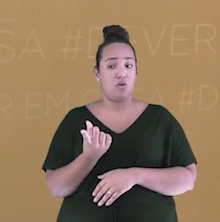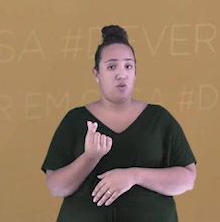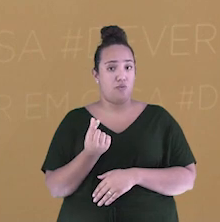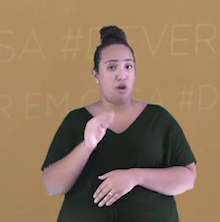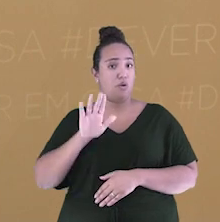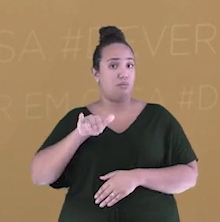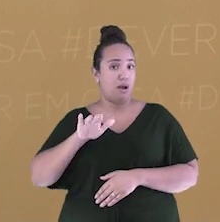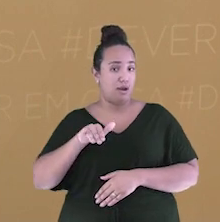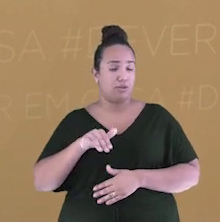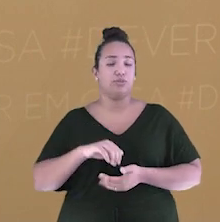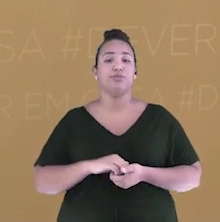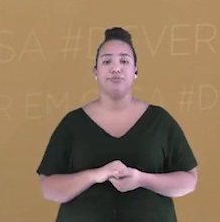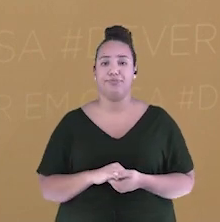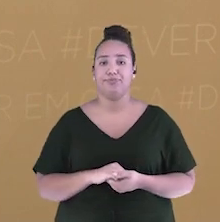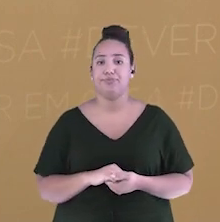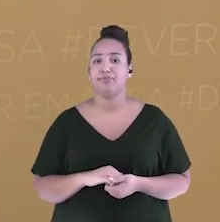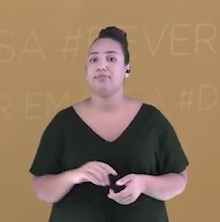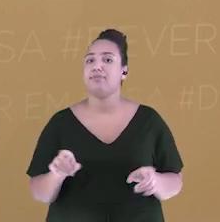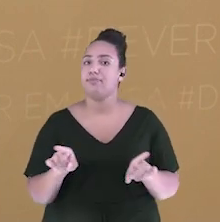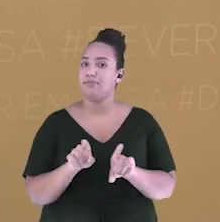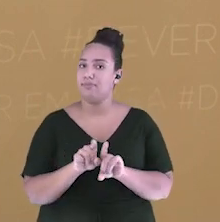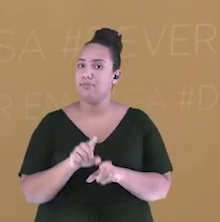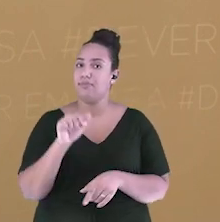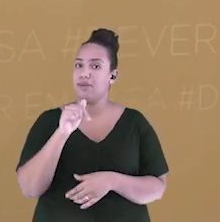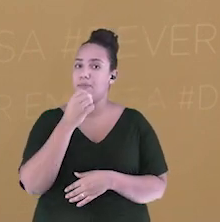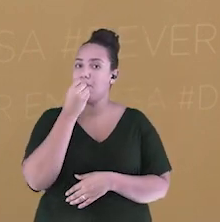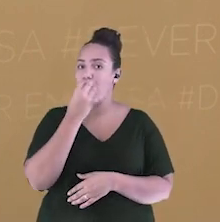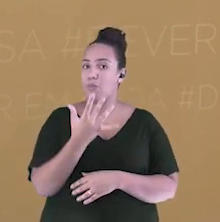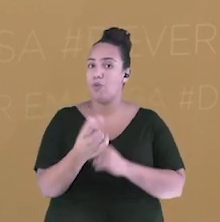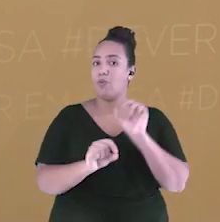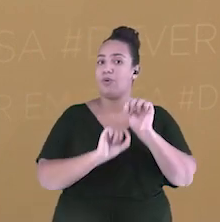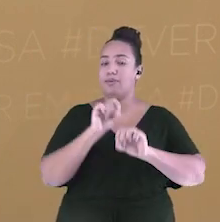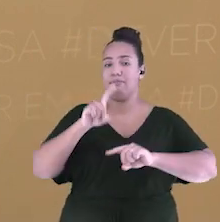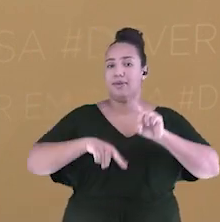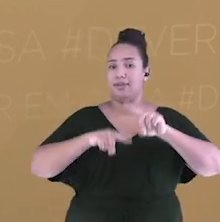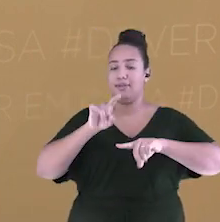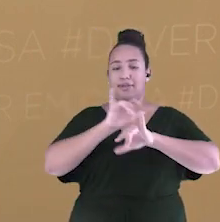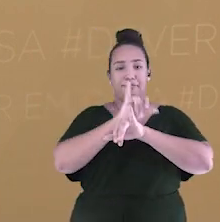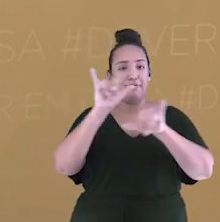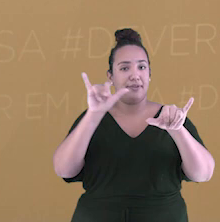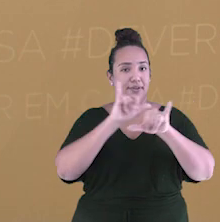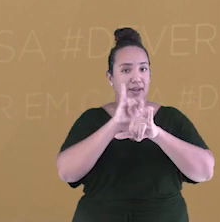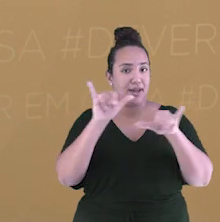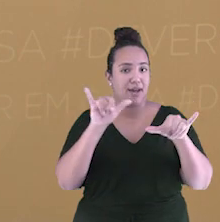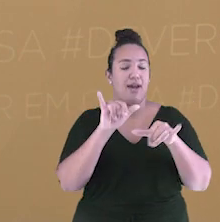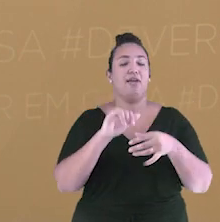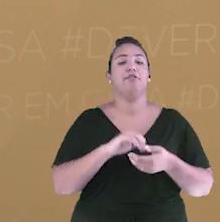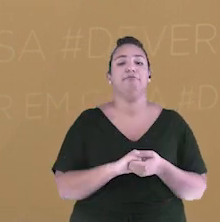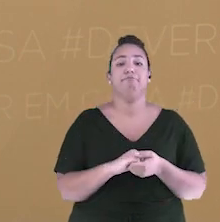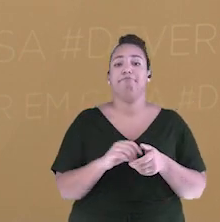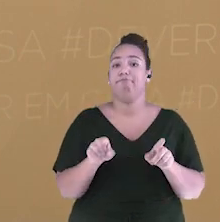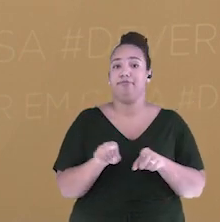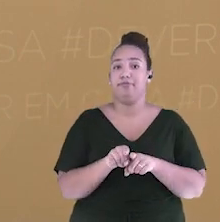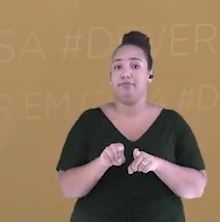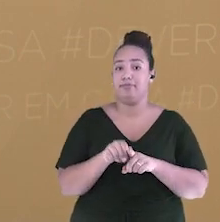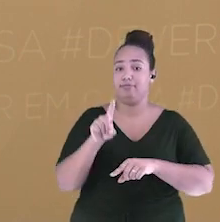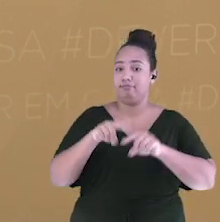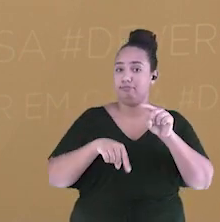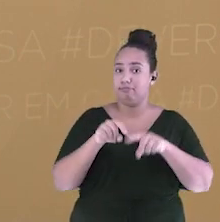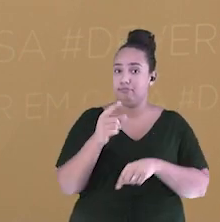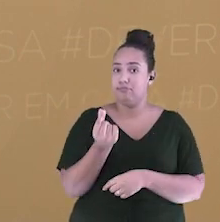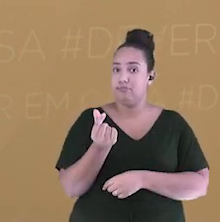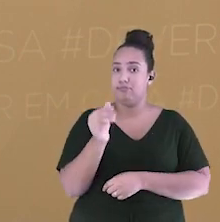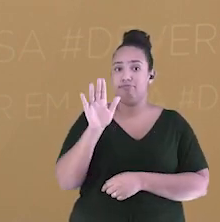é o meio ideal para expressar ideias ou anunciar produtos, serviços e promoções, numa época